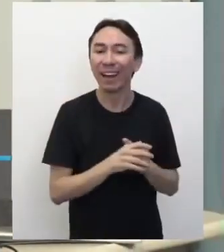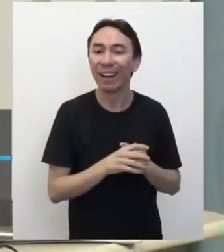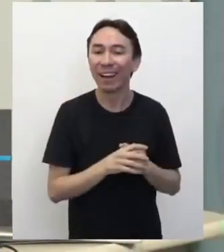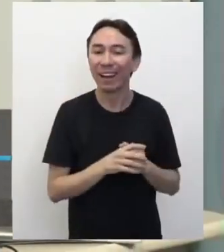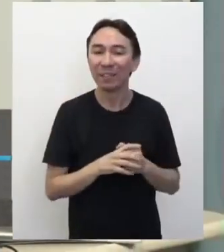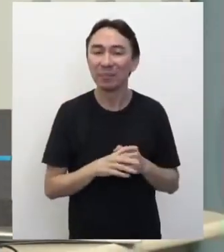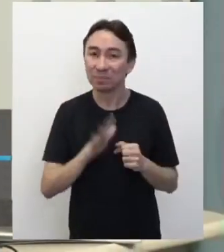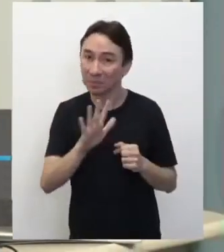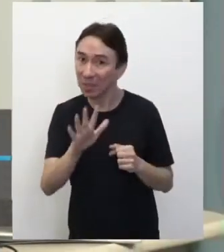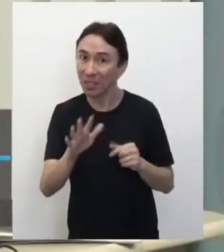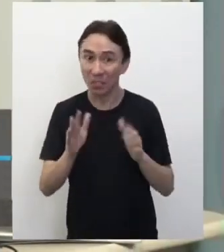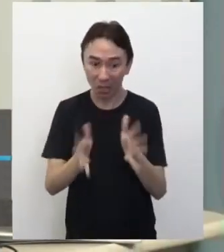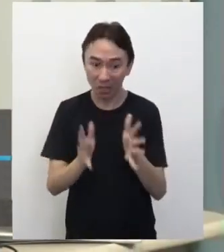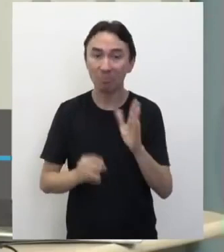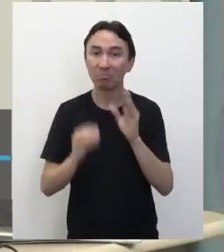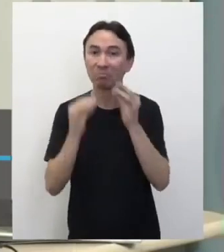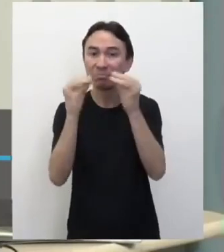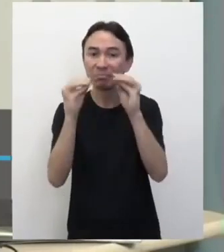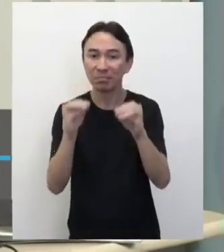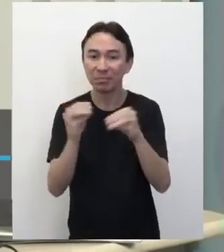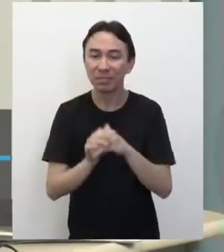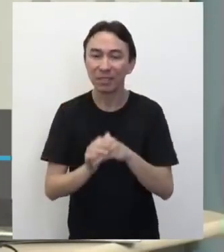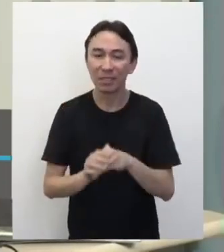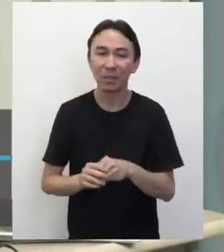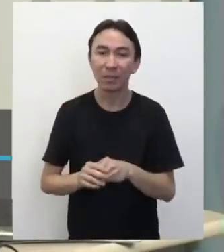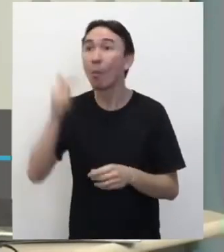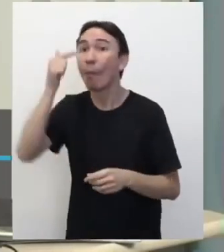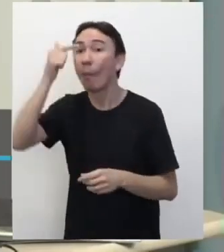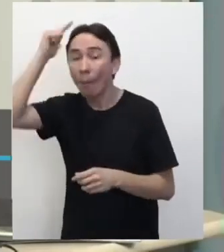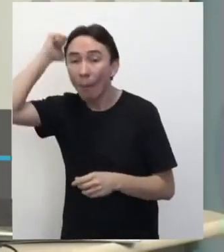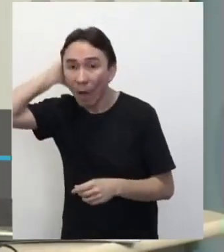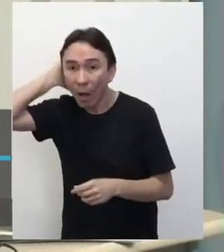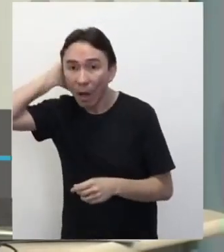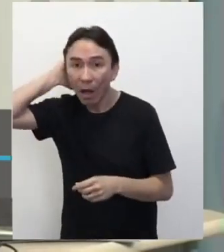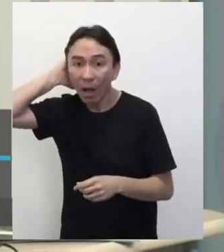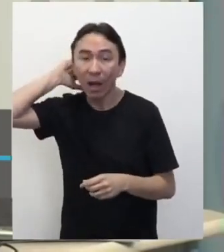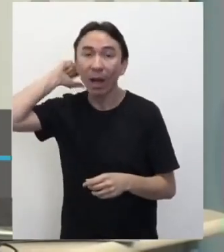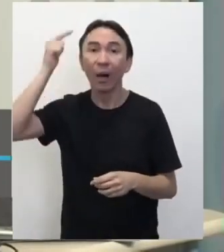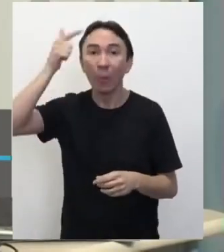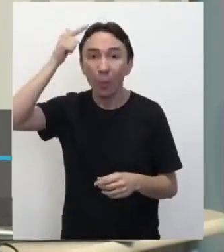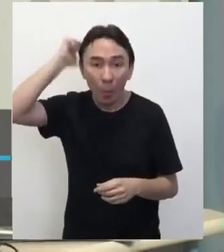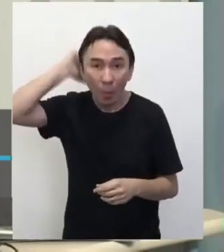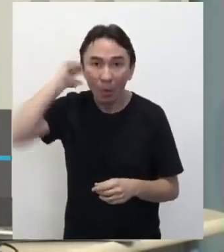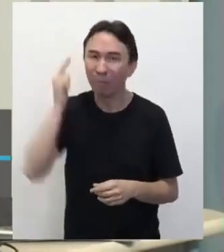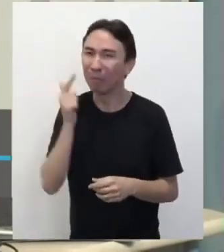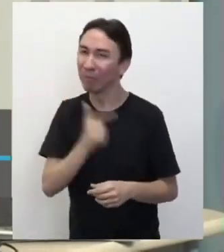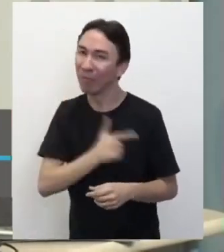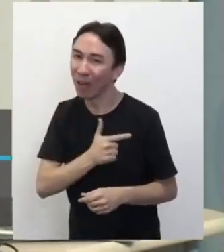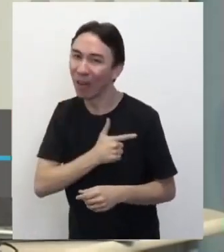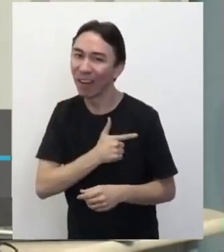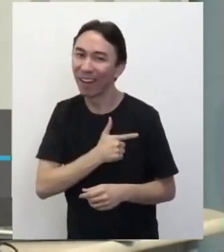Já Colocaram. Perdi. O Careca, cadê aqui? Vamos lá, vamos tentar... O Careca Feio.